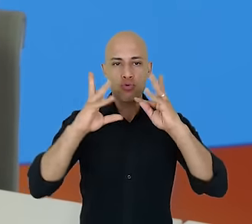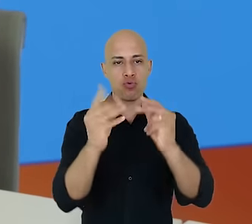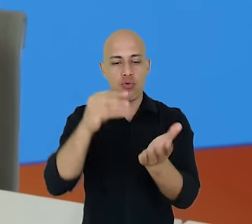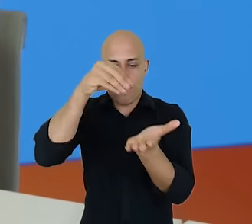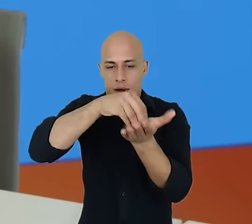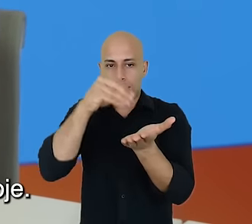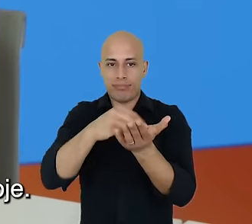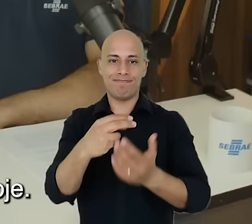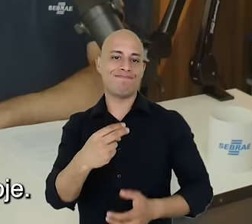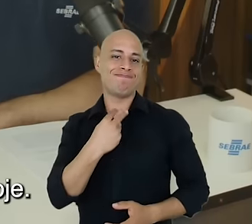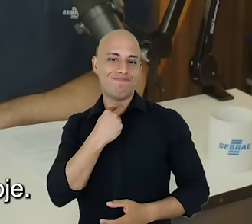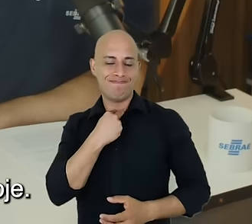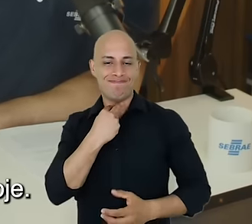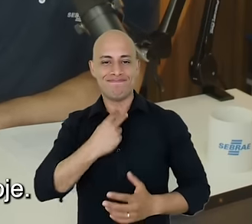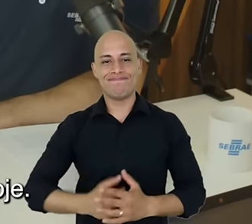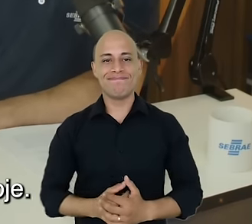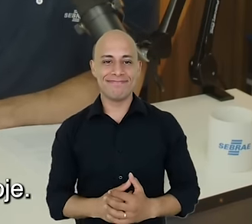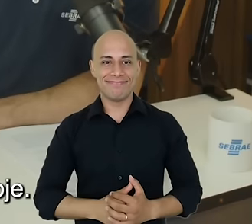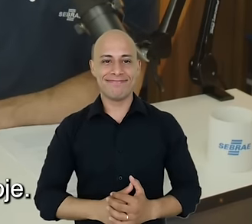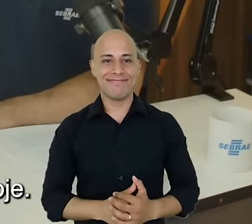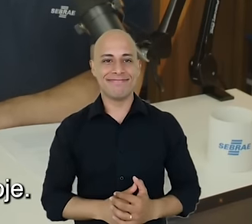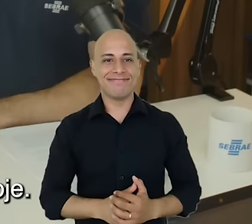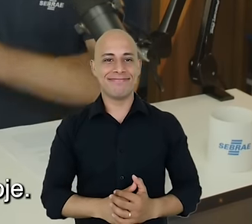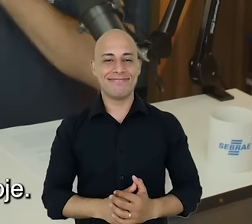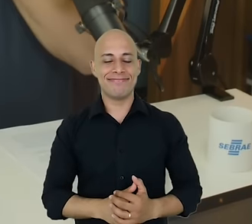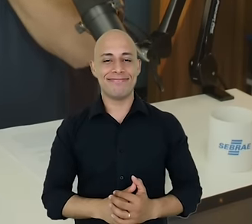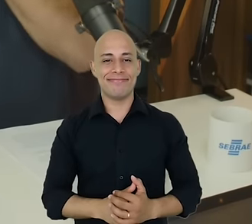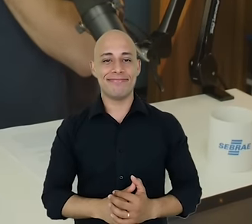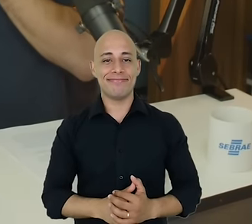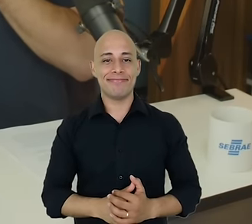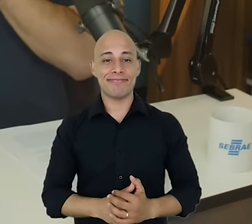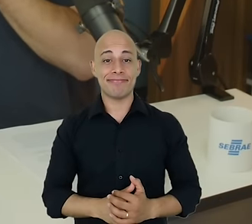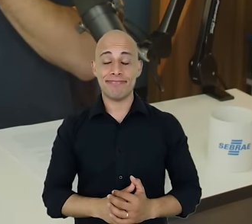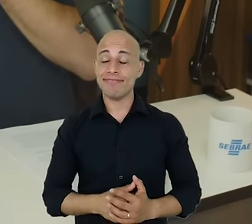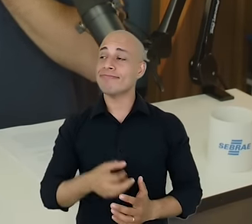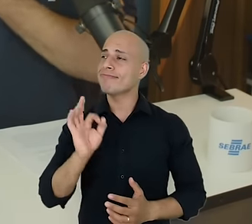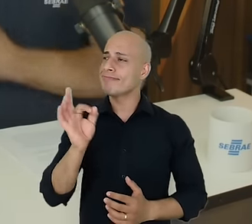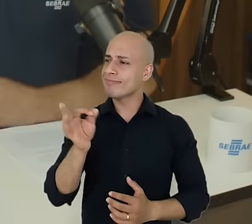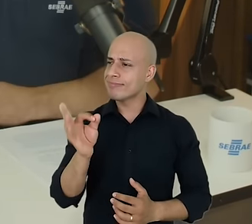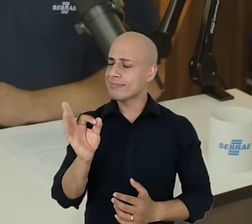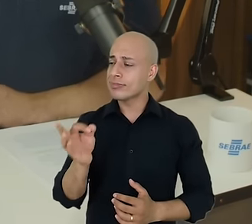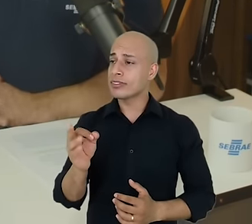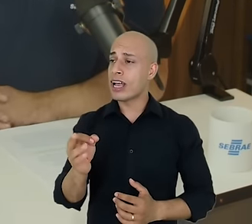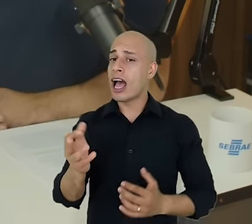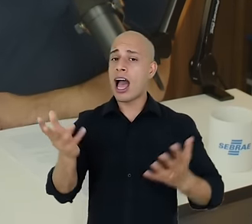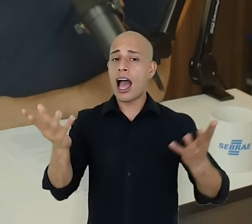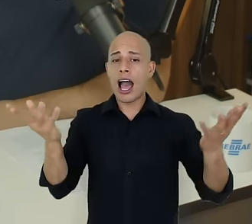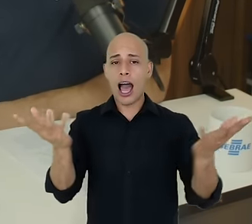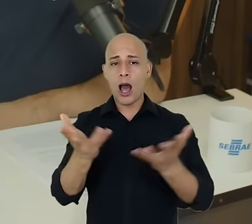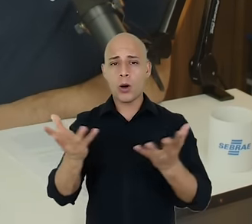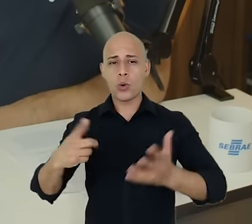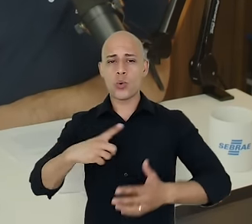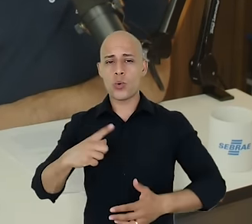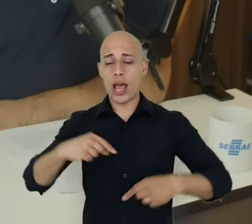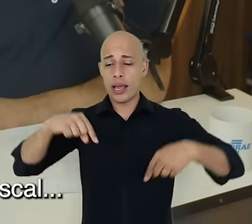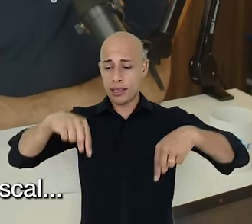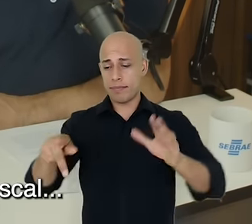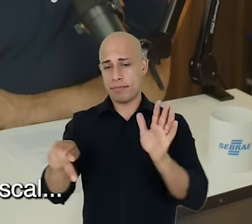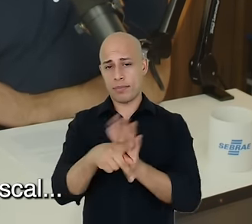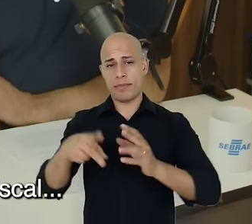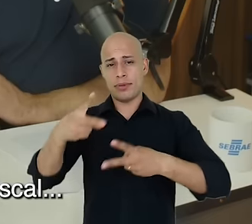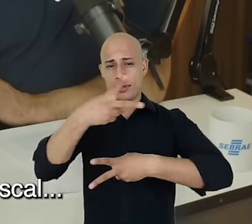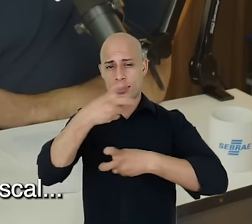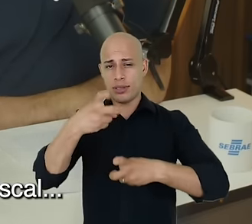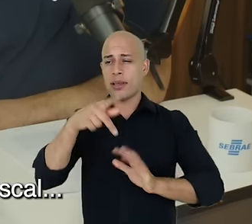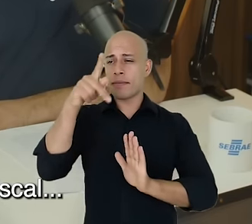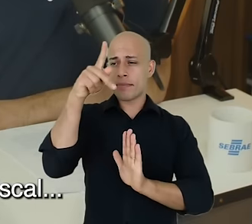hoje para passar para vocês hoje vamos lá Oscar Então vamos falar das soluções digitais do sebrai o nosso